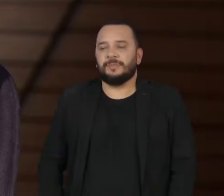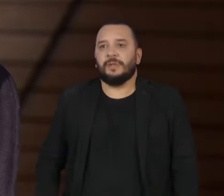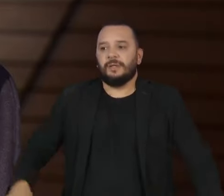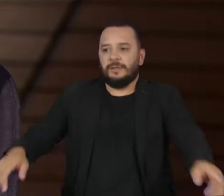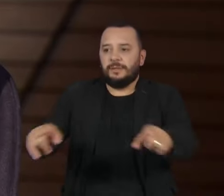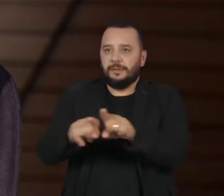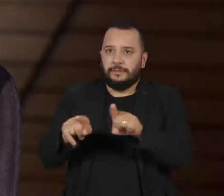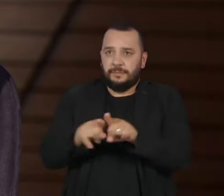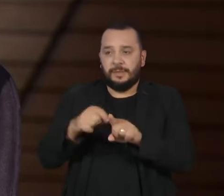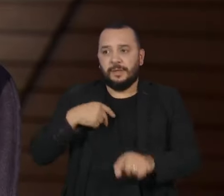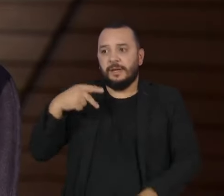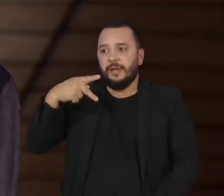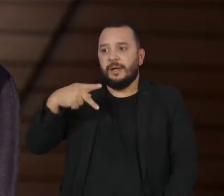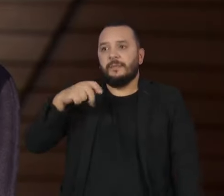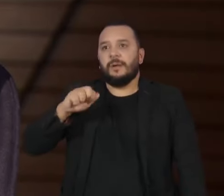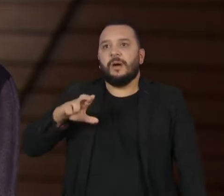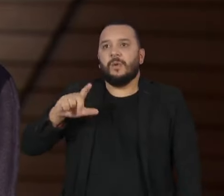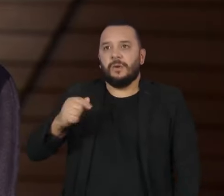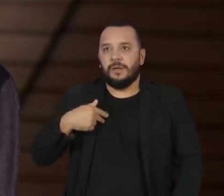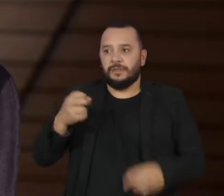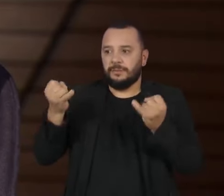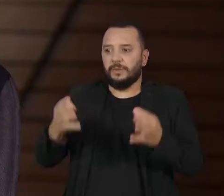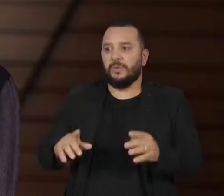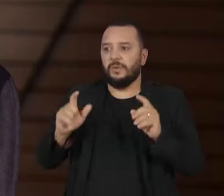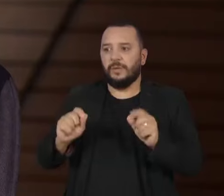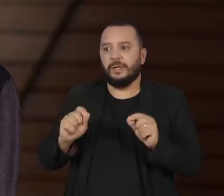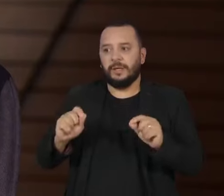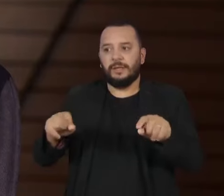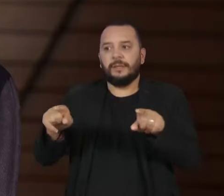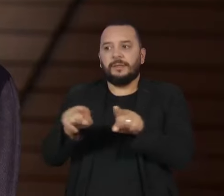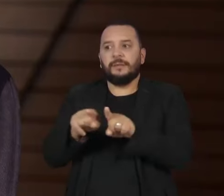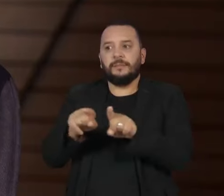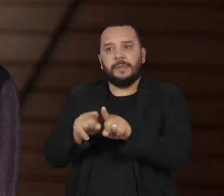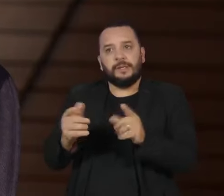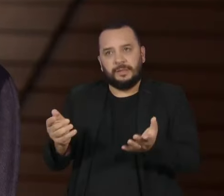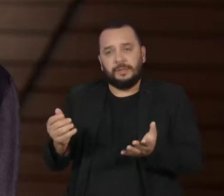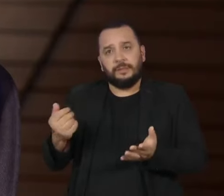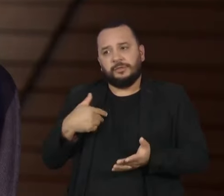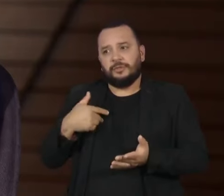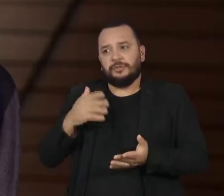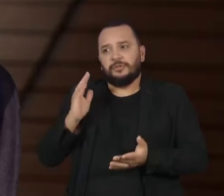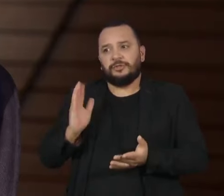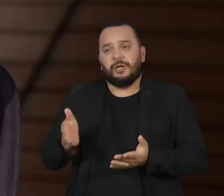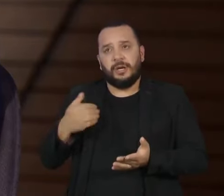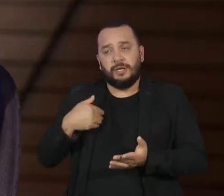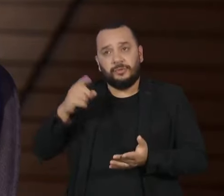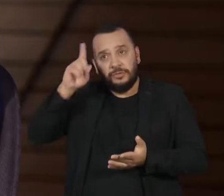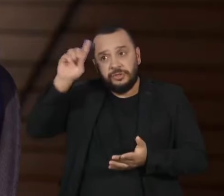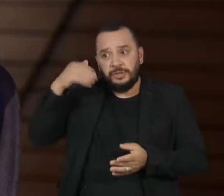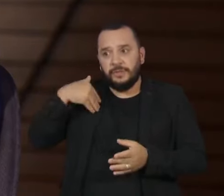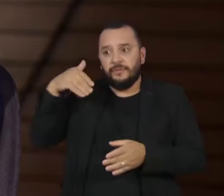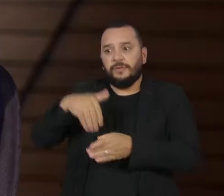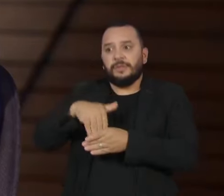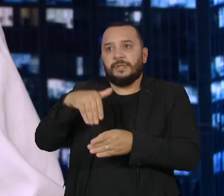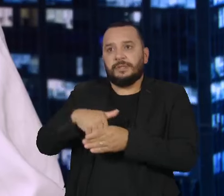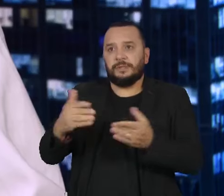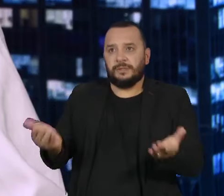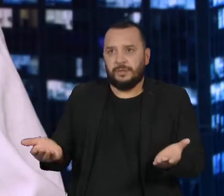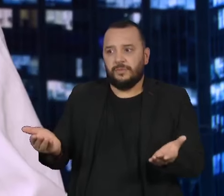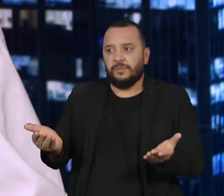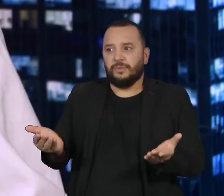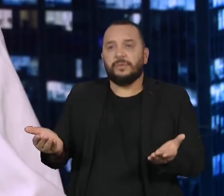que a Paula trouxe, porque realmente foi surpreendente essa declaração do governador, vinda no dia da eleição, no momento em que ele estava